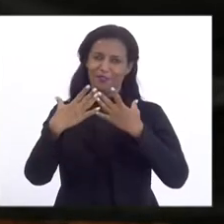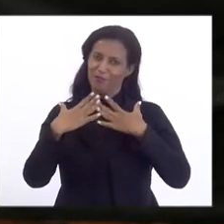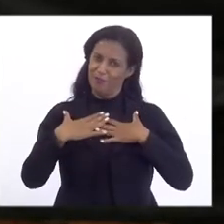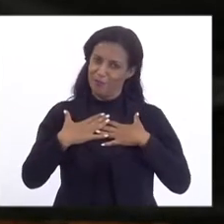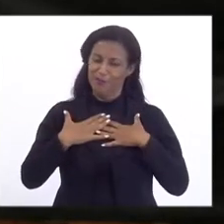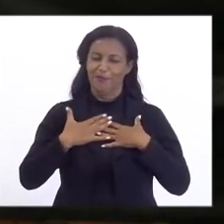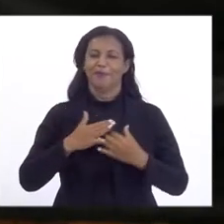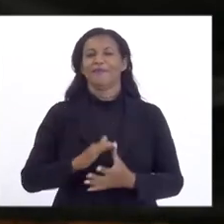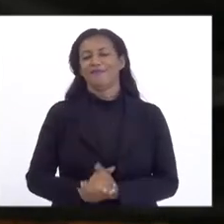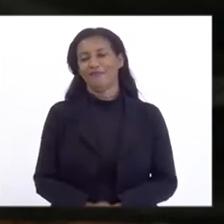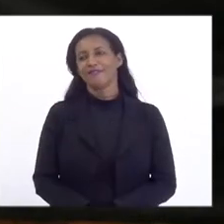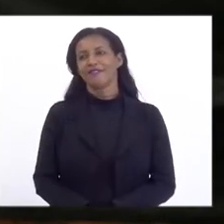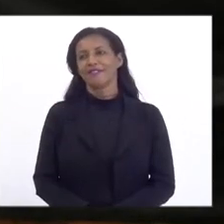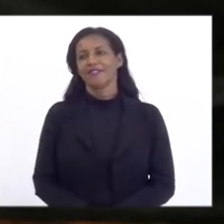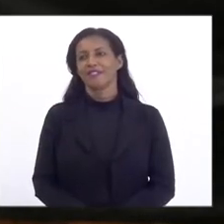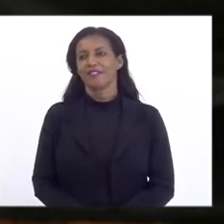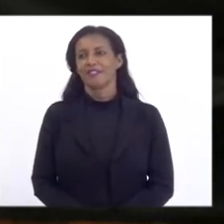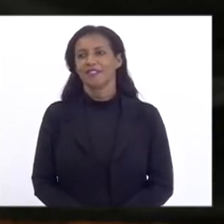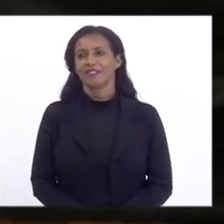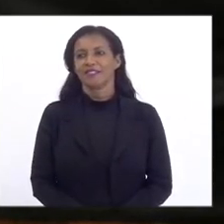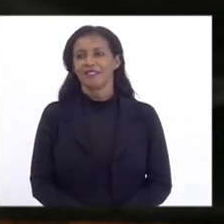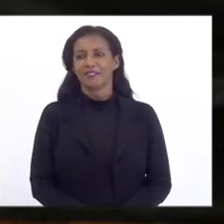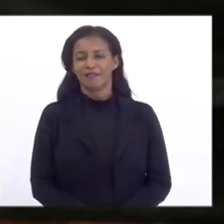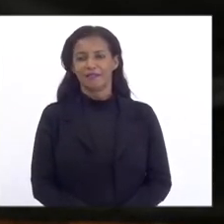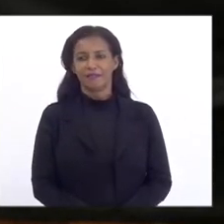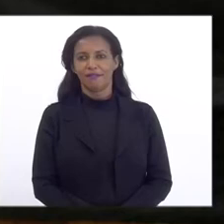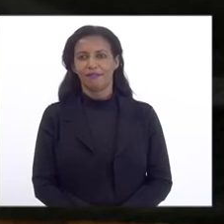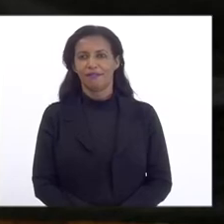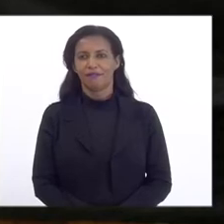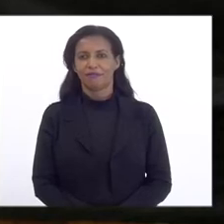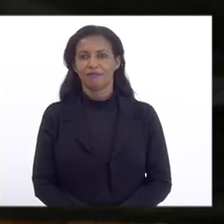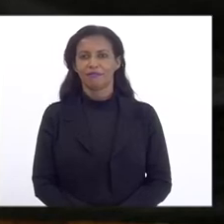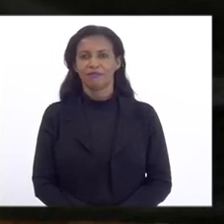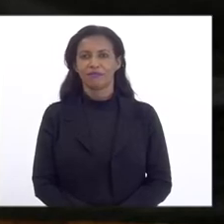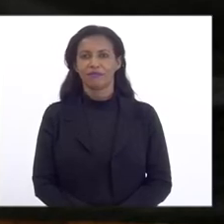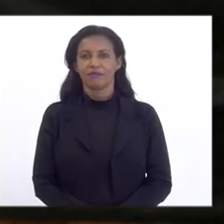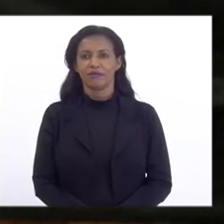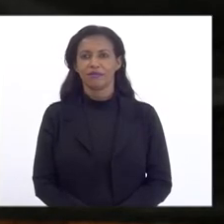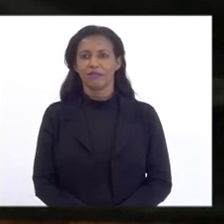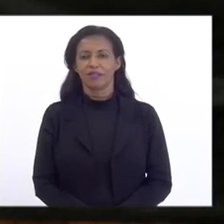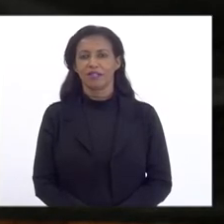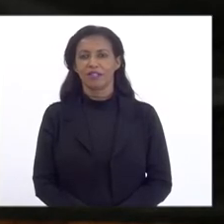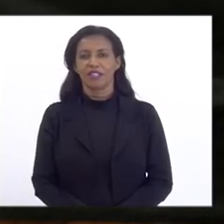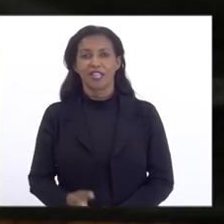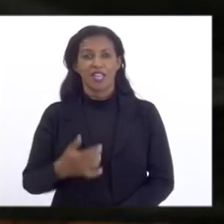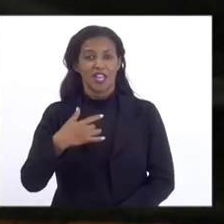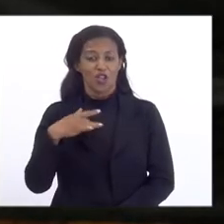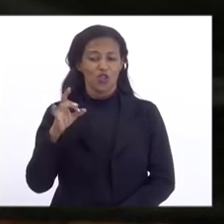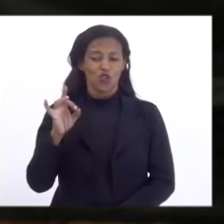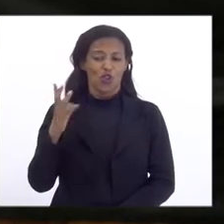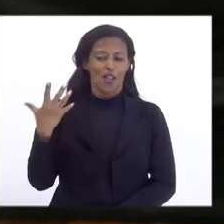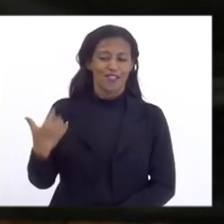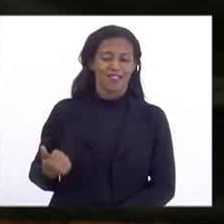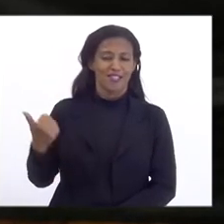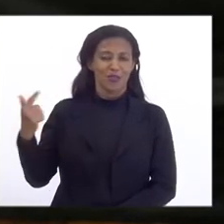Aniversário, meu Mengão, mas quem ganhou o presente fui eu, do nosso goleirão. Eu só aceito do Neneca, que tem 1,99m.